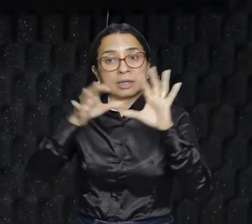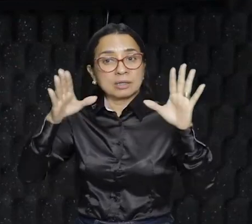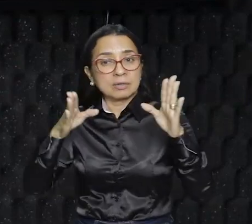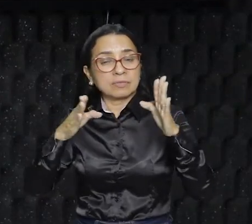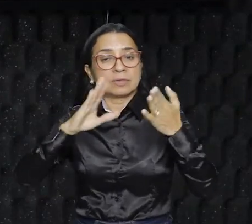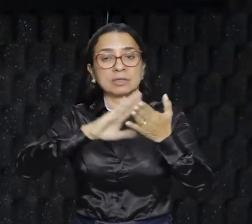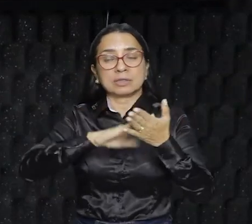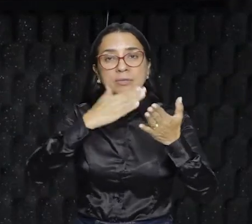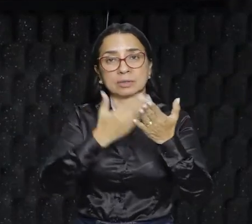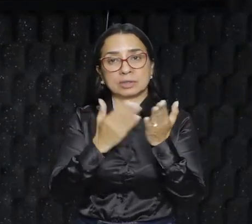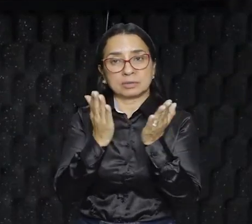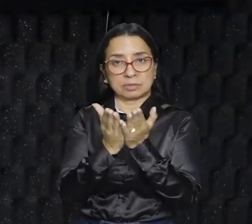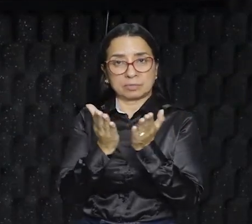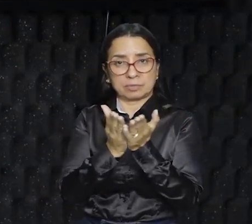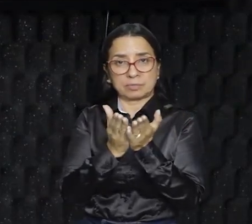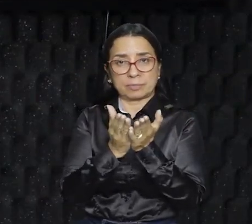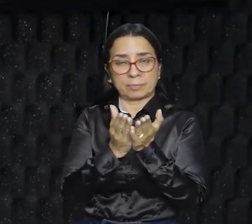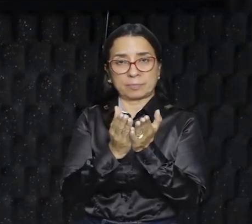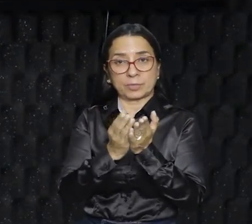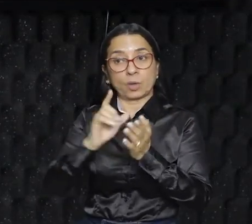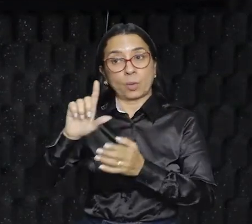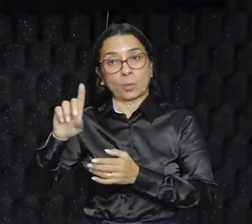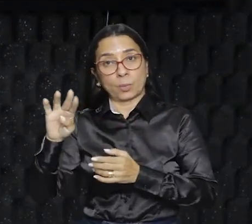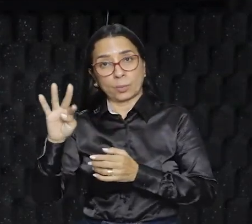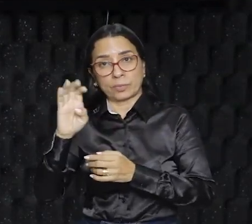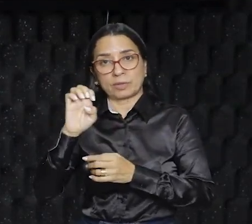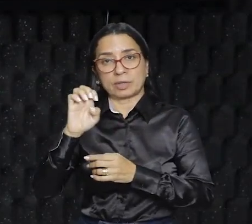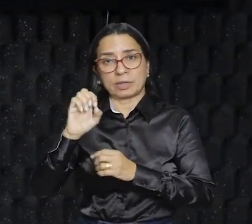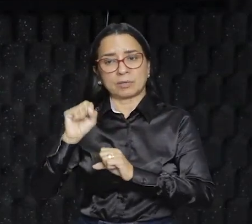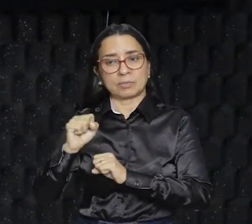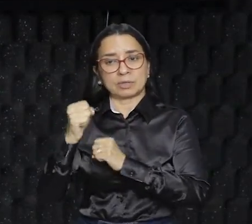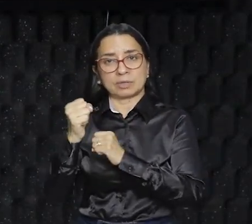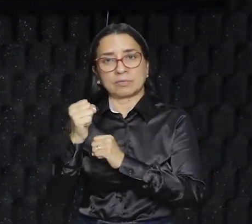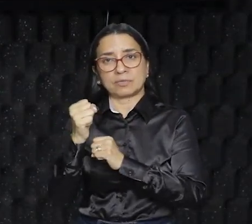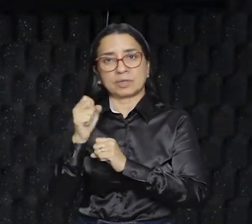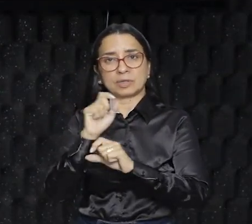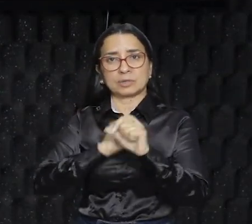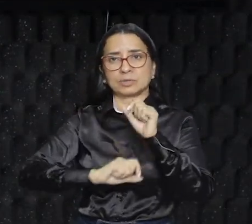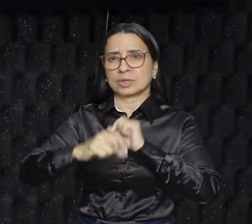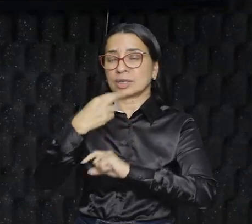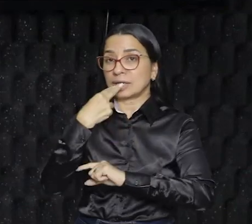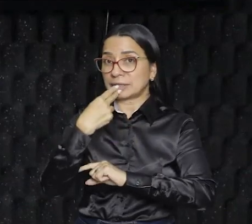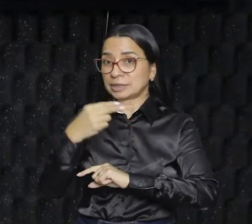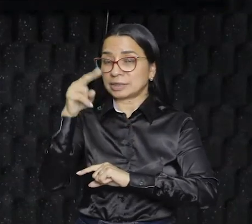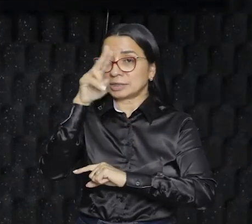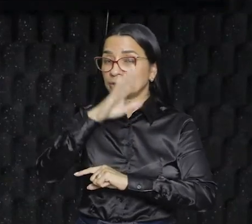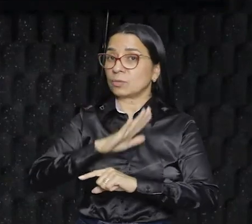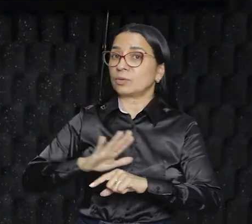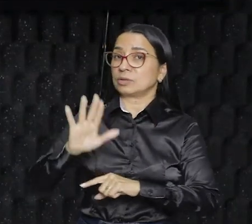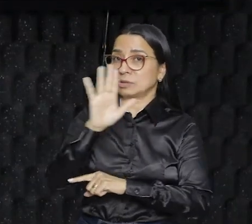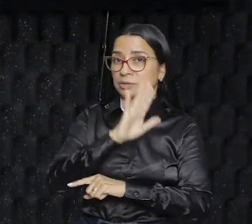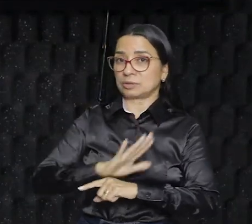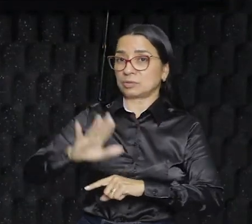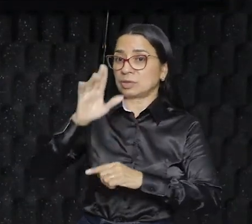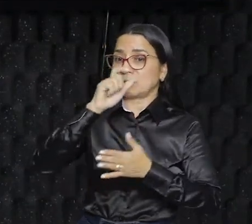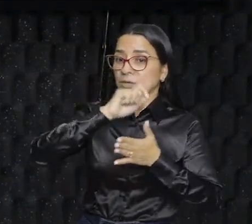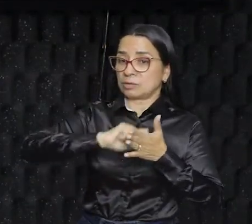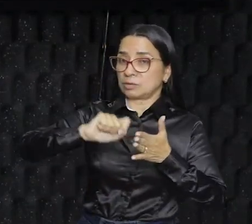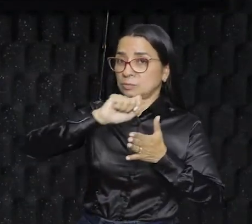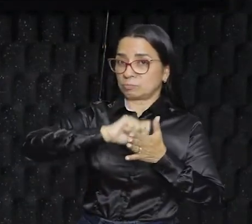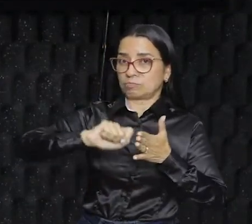defende os idiomas nacionais na Escritura Sagrada. Ele traduziu para o alemão. É